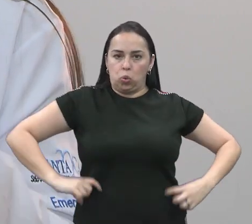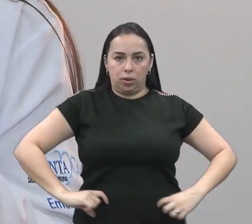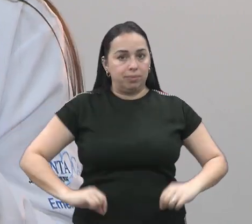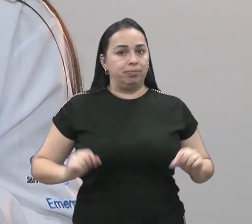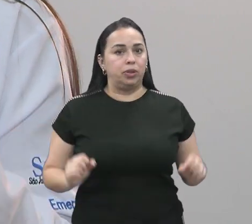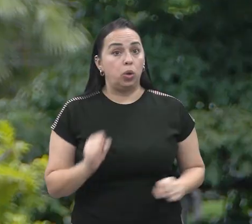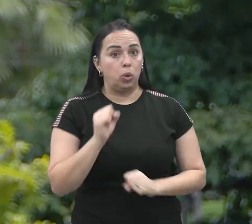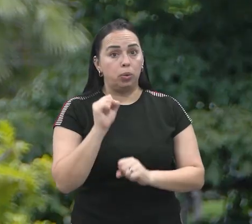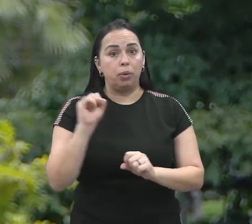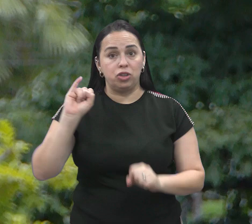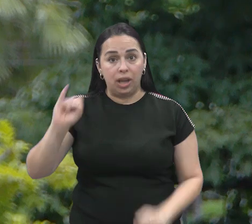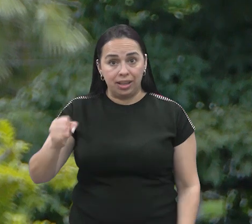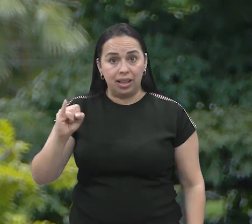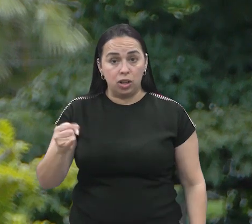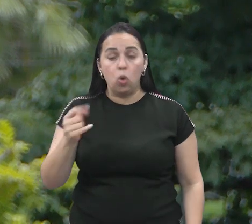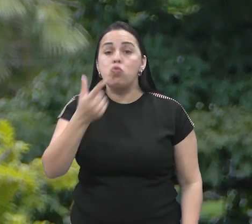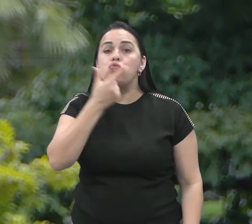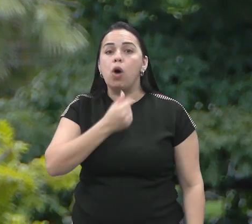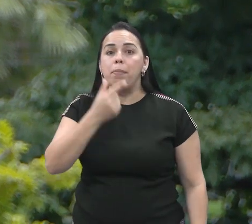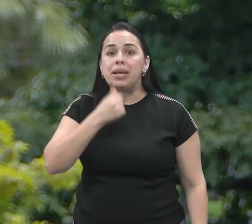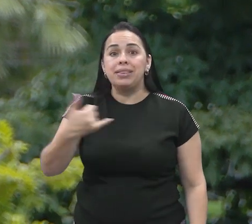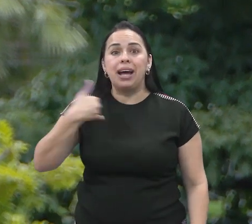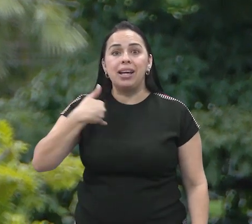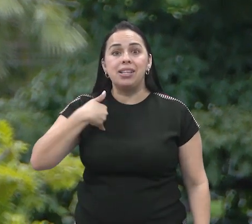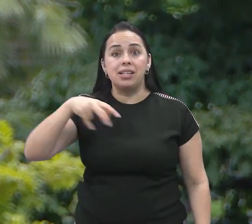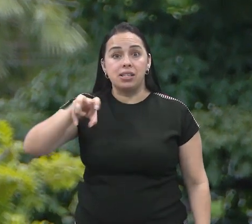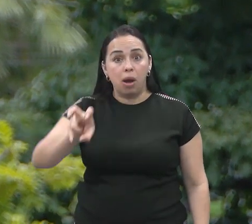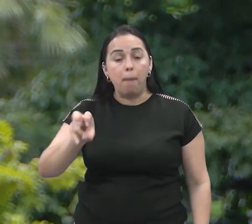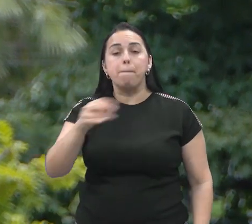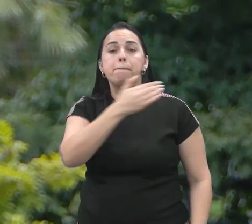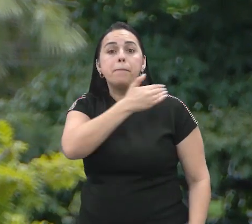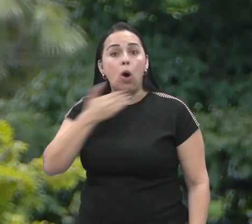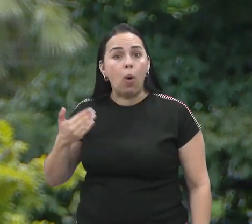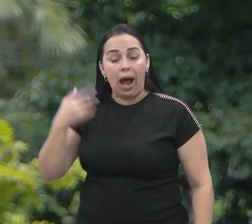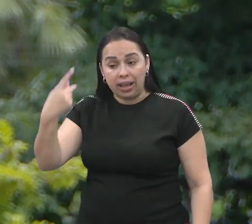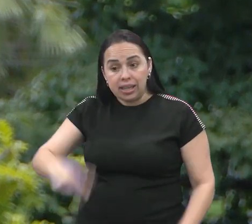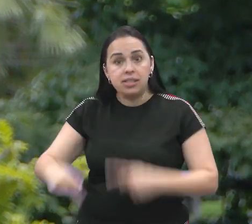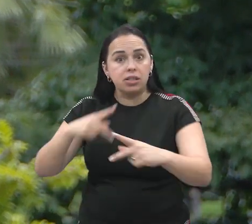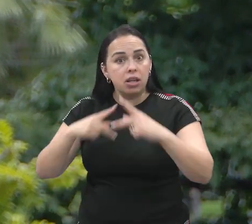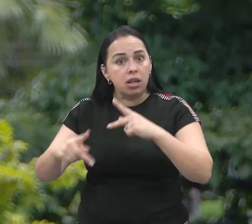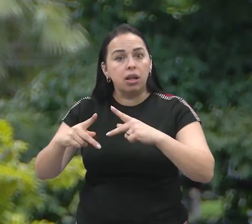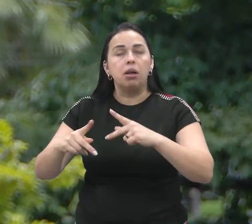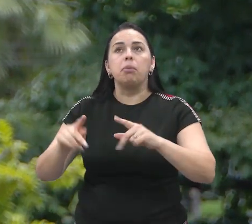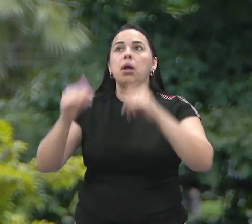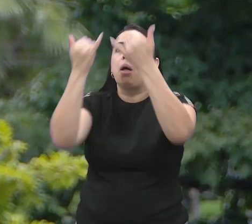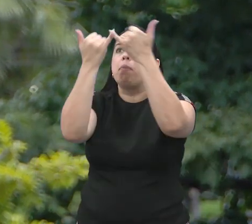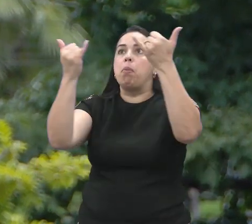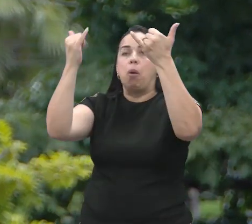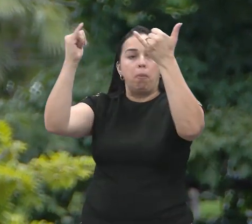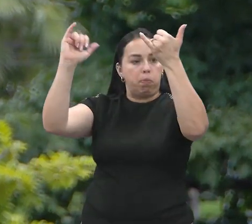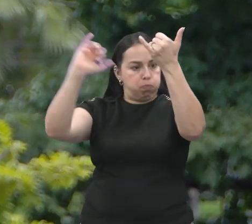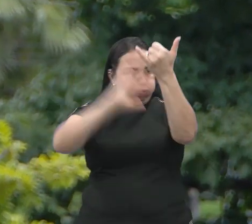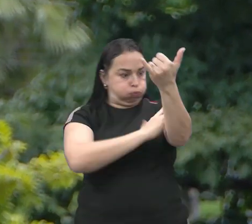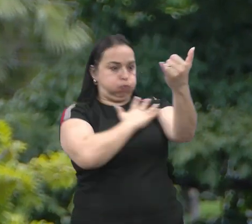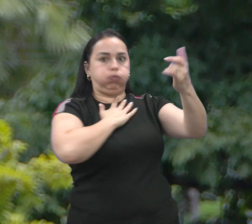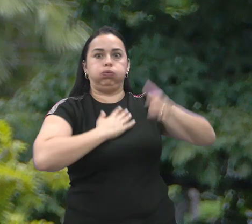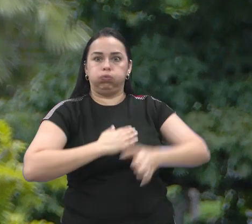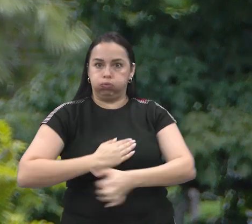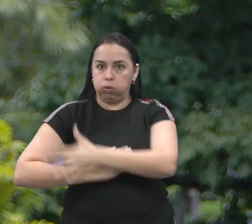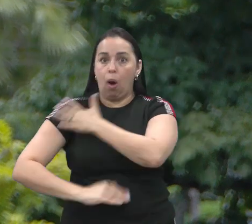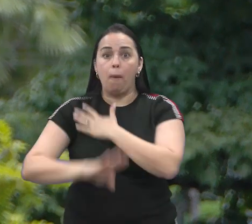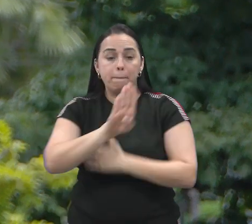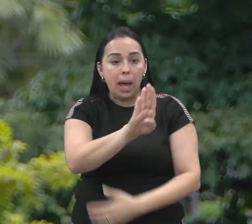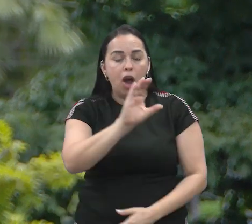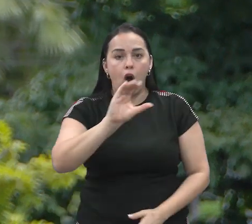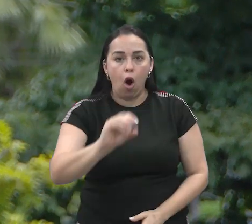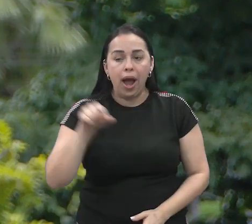de forma crônica. Em janeiro, um homem de 50 anos morreu em São José depois de receber uma descarga elétrica. Segundo o boletim